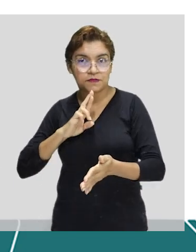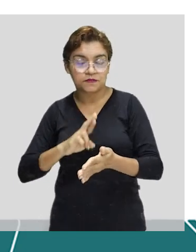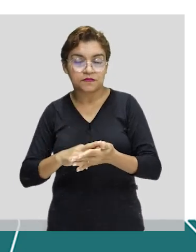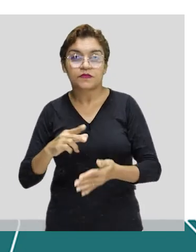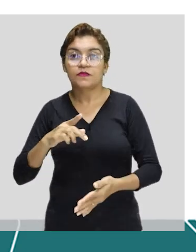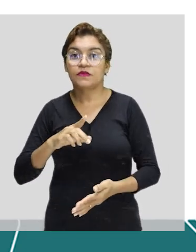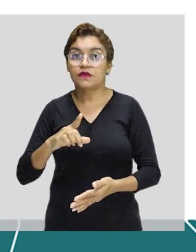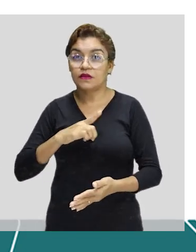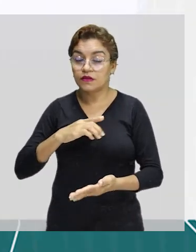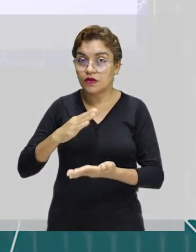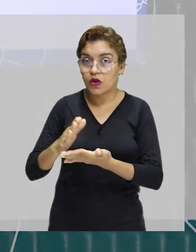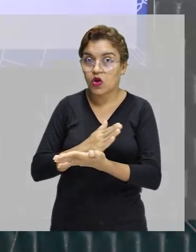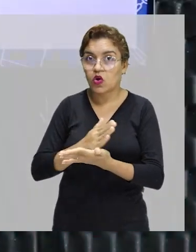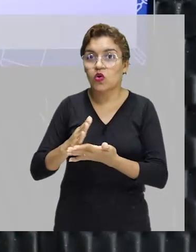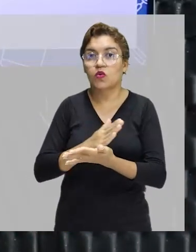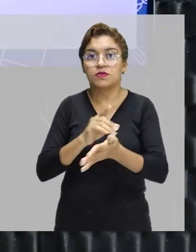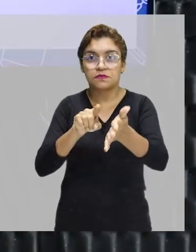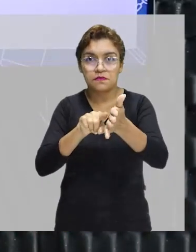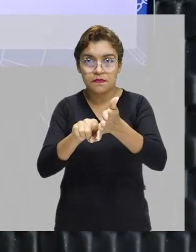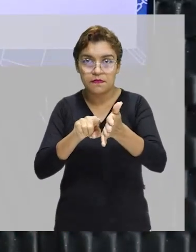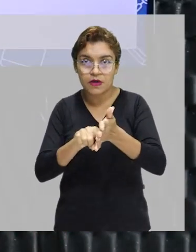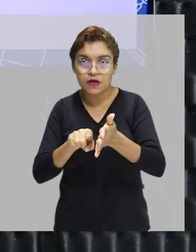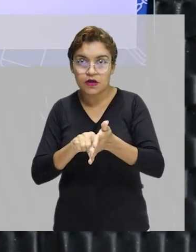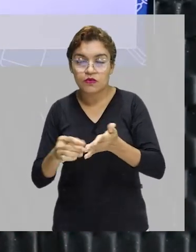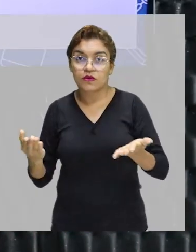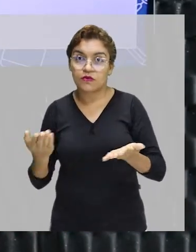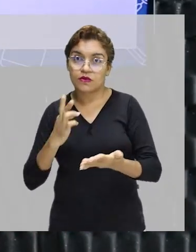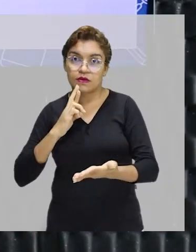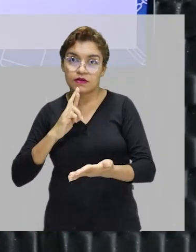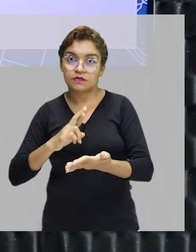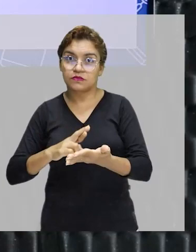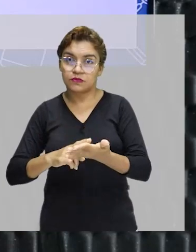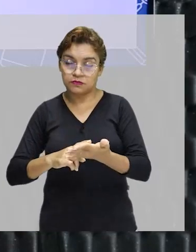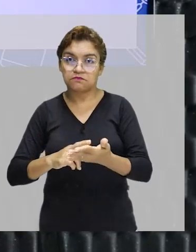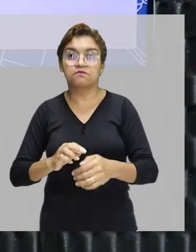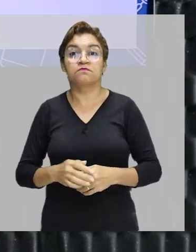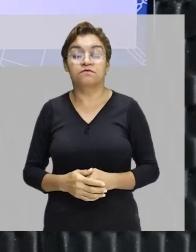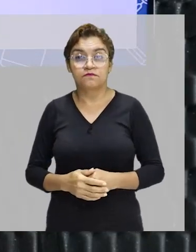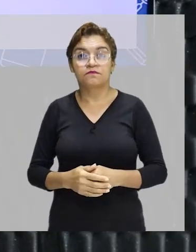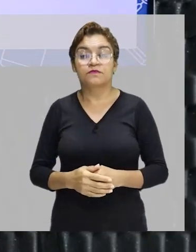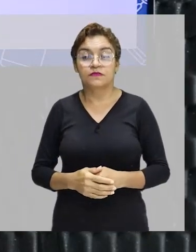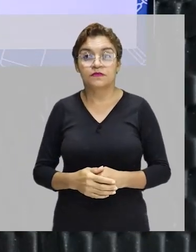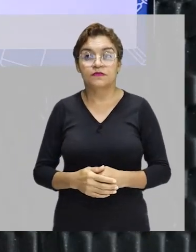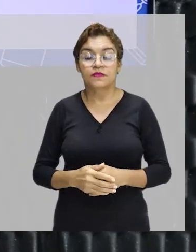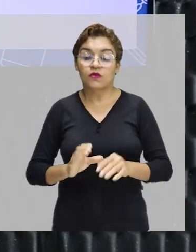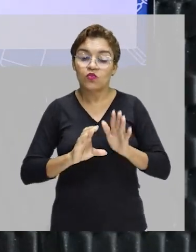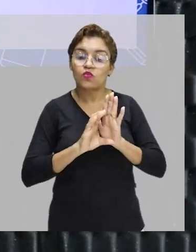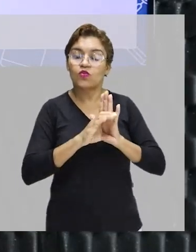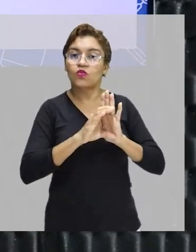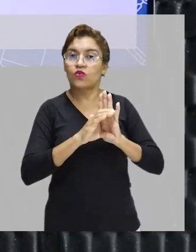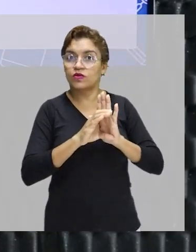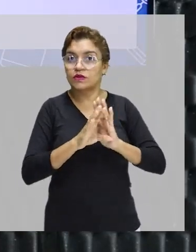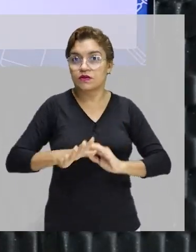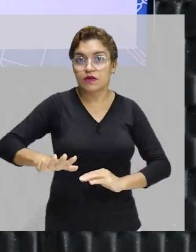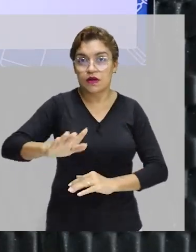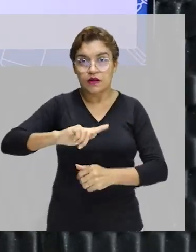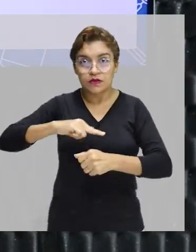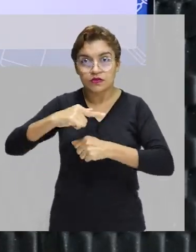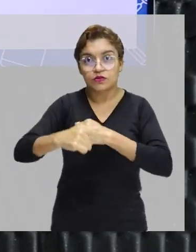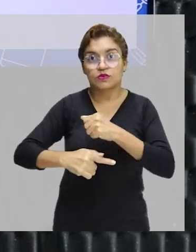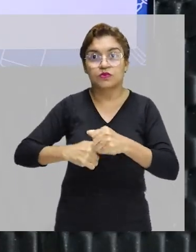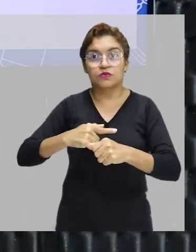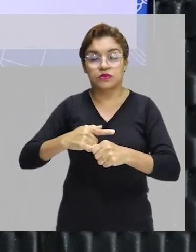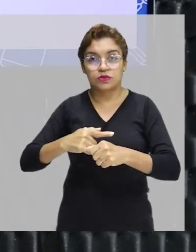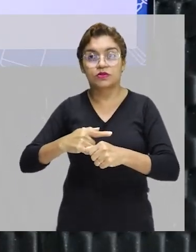algumas questões, né, preparadas, nós vamos estar respondendo, comentando, e assim esse conceito de atomística vai